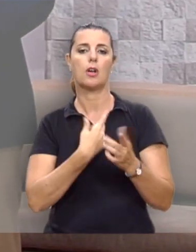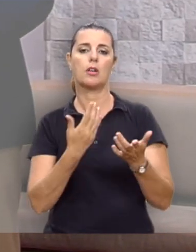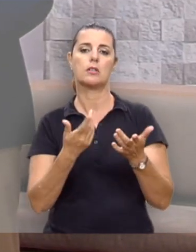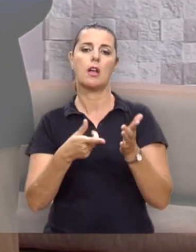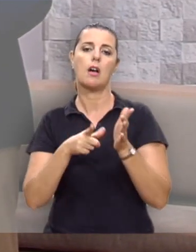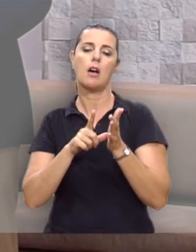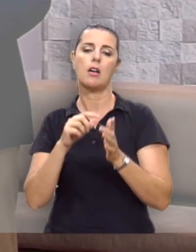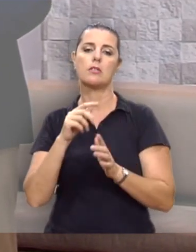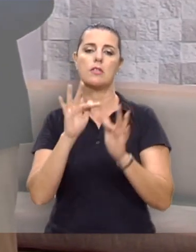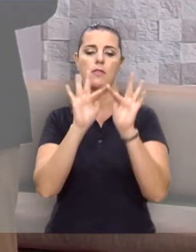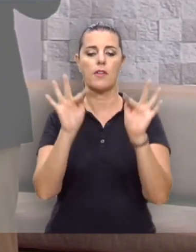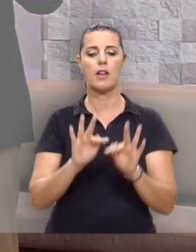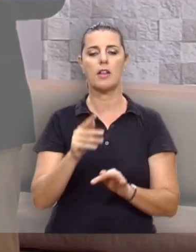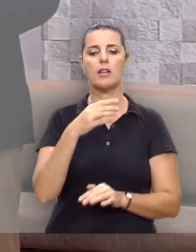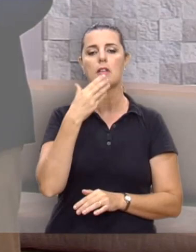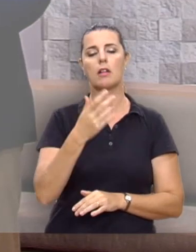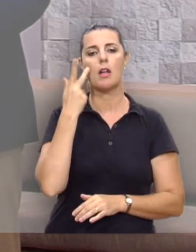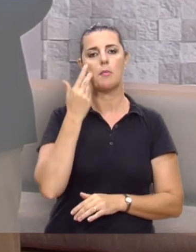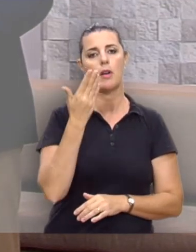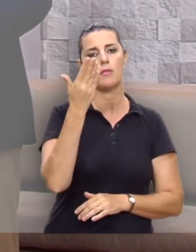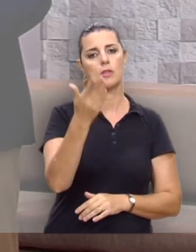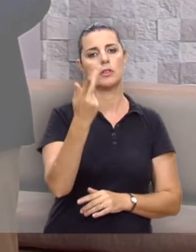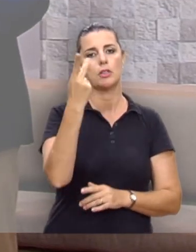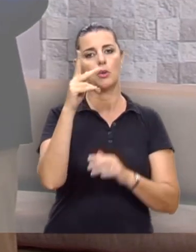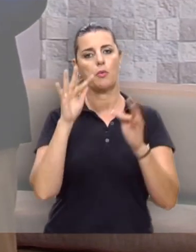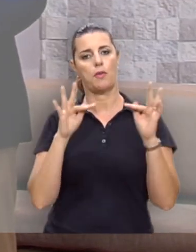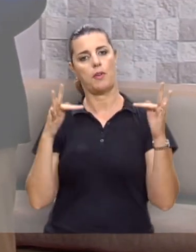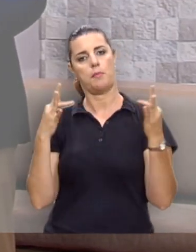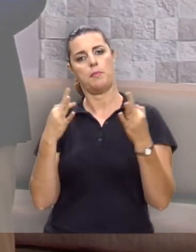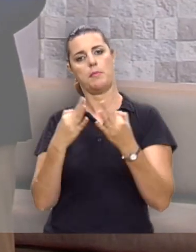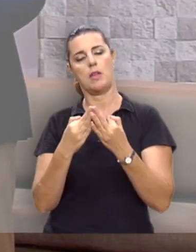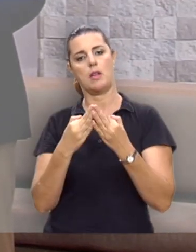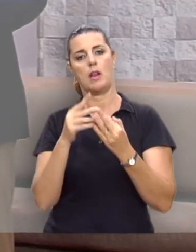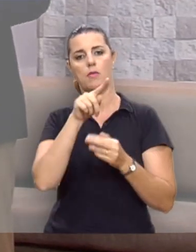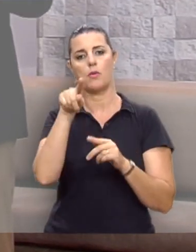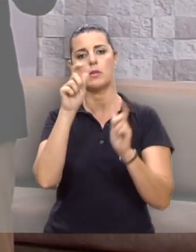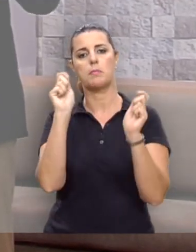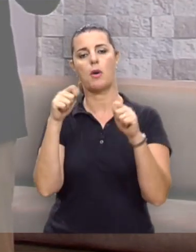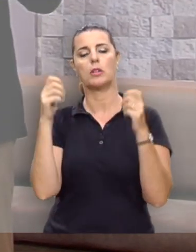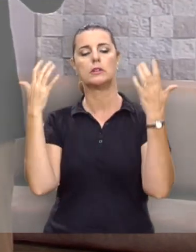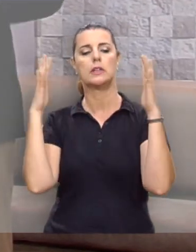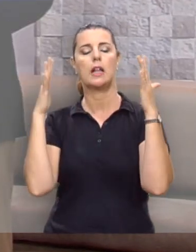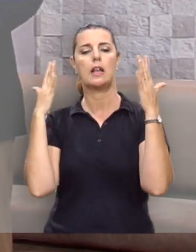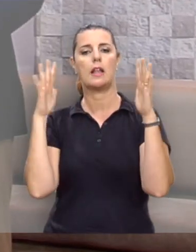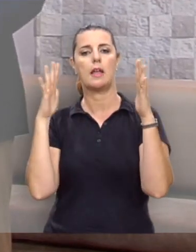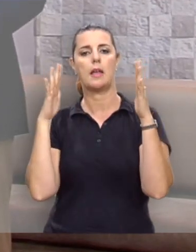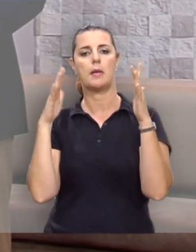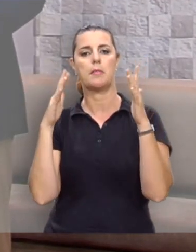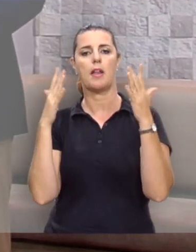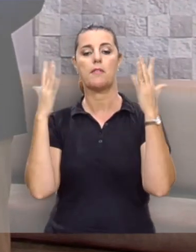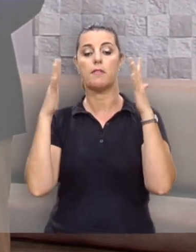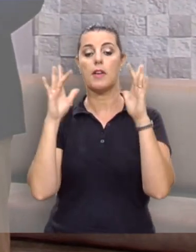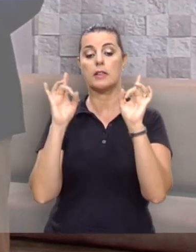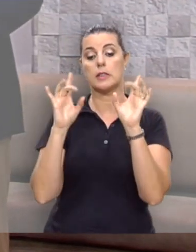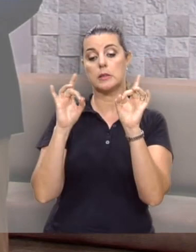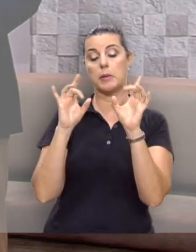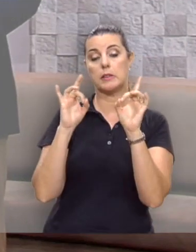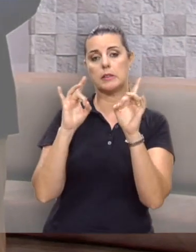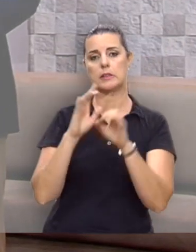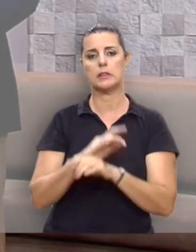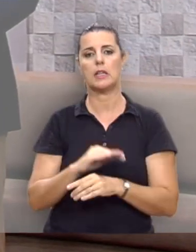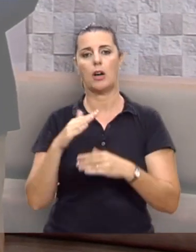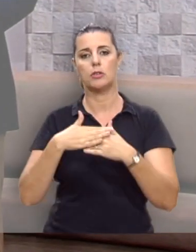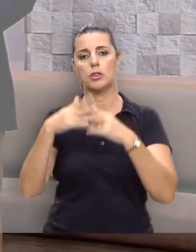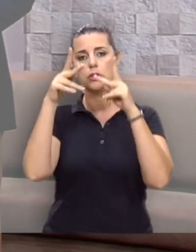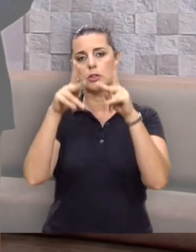nós gostaríamos antes de desejar um Feliz Natal para você, para sua família, que vocês possam celebrar esta festa tão